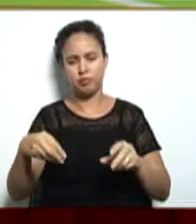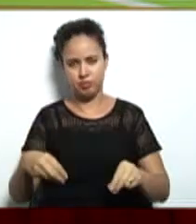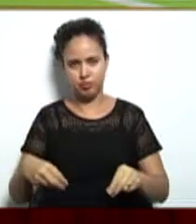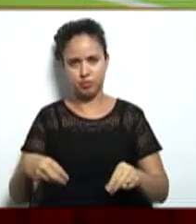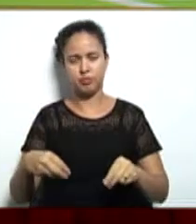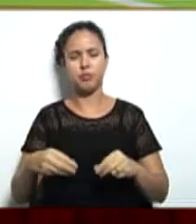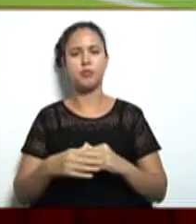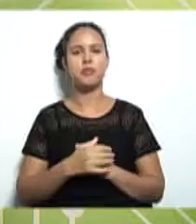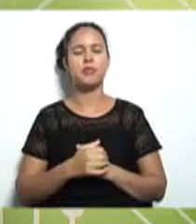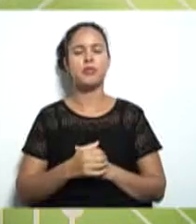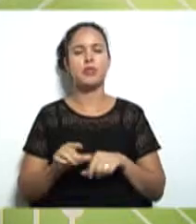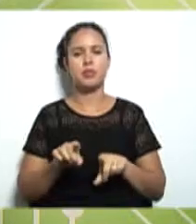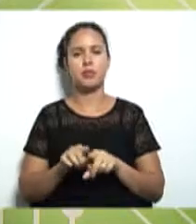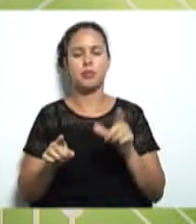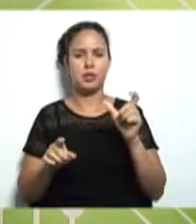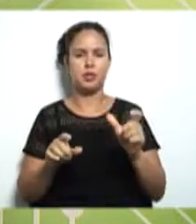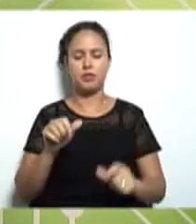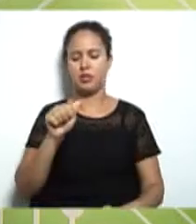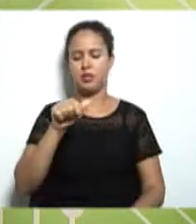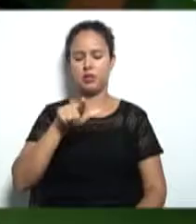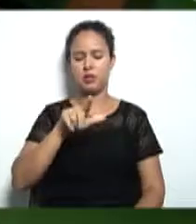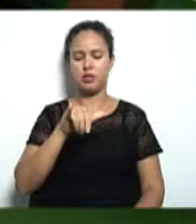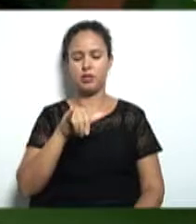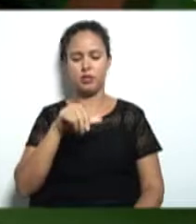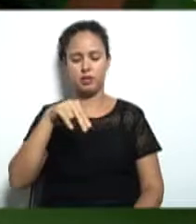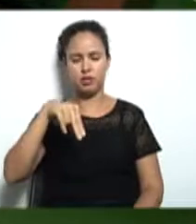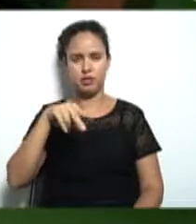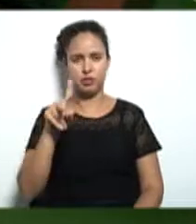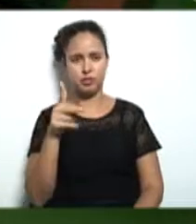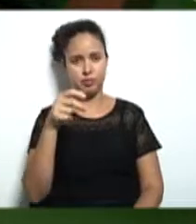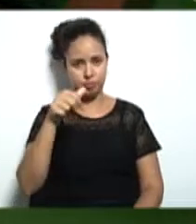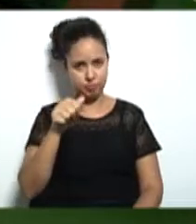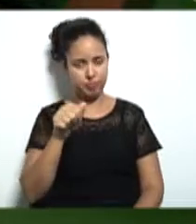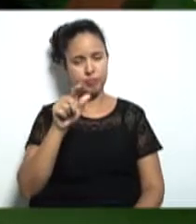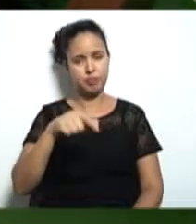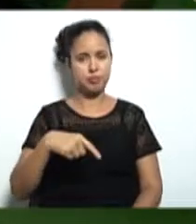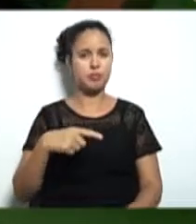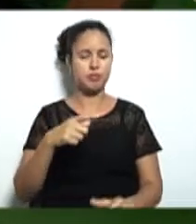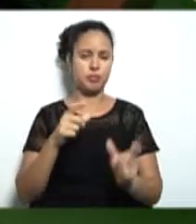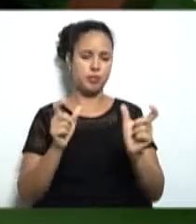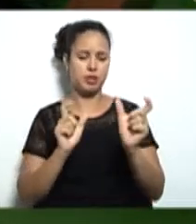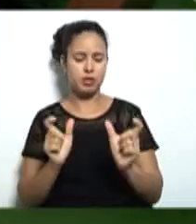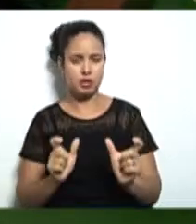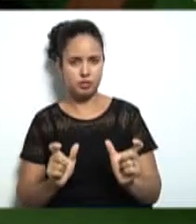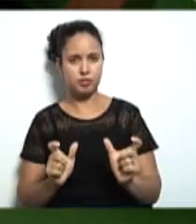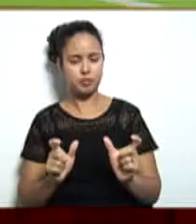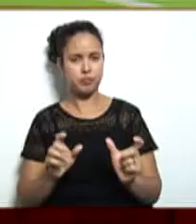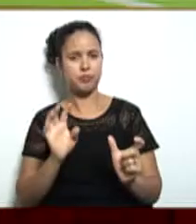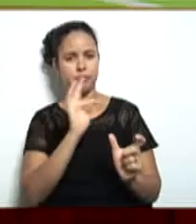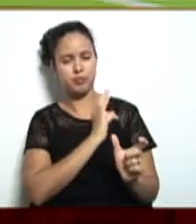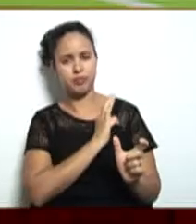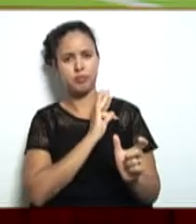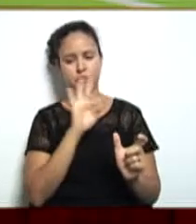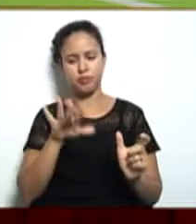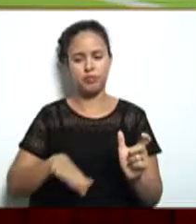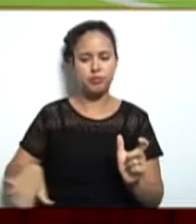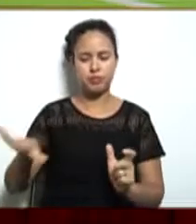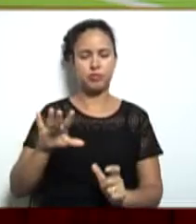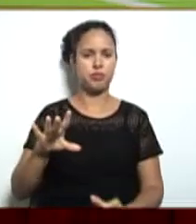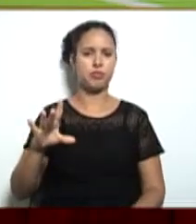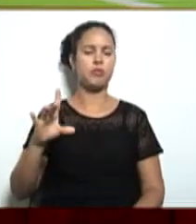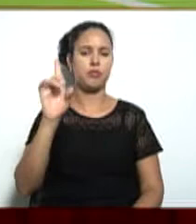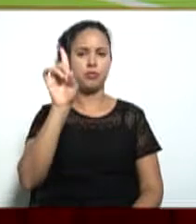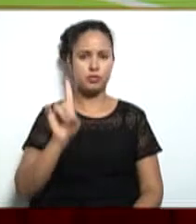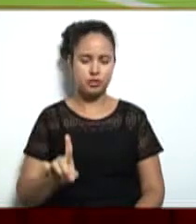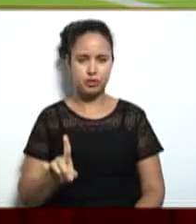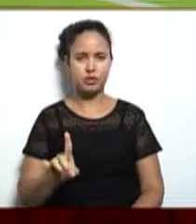a linha, não é a linha. Então, esses termos, por exemplo, são termos técnicos da área do direito, da área de quem lida com as leis, ou mesmo de quem